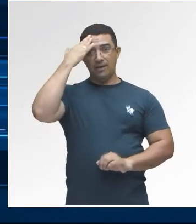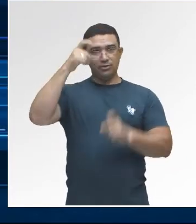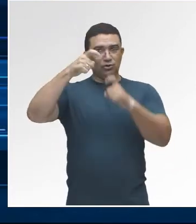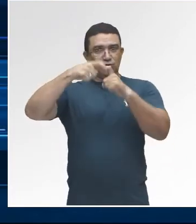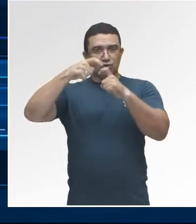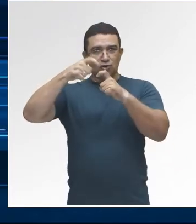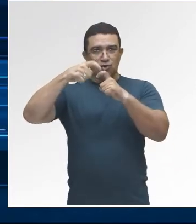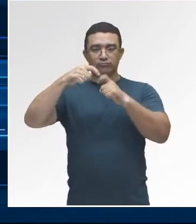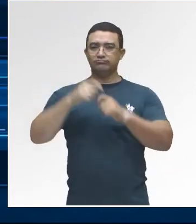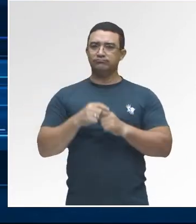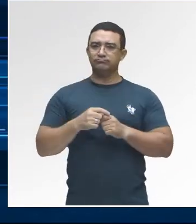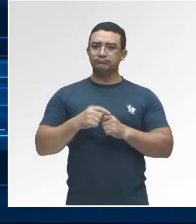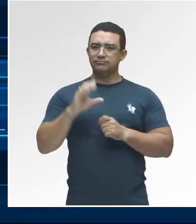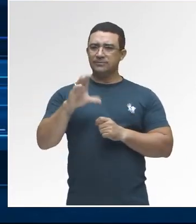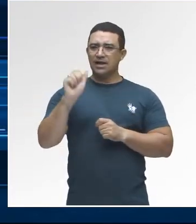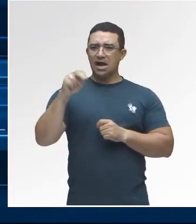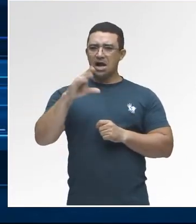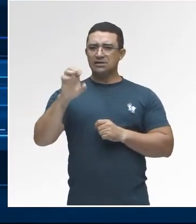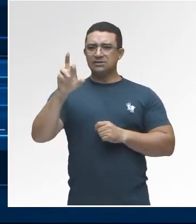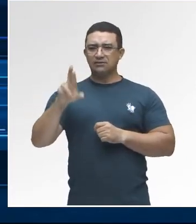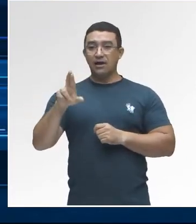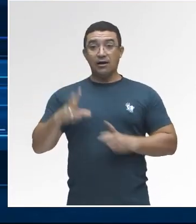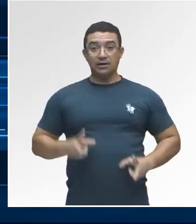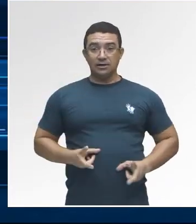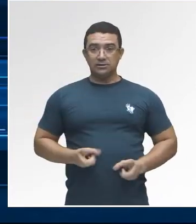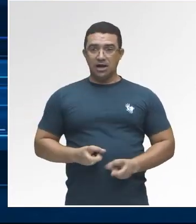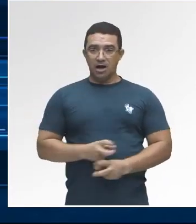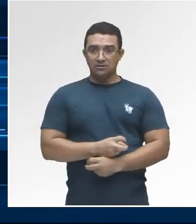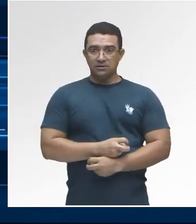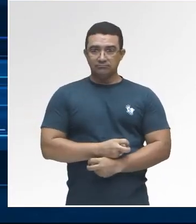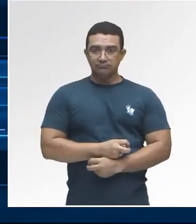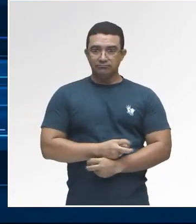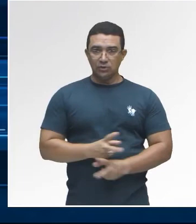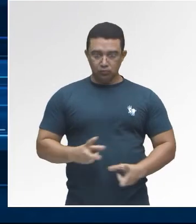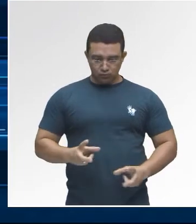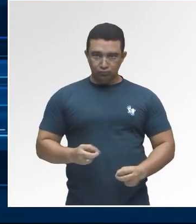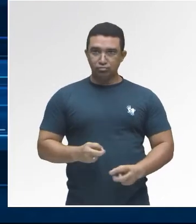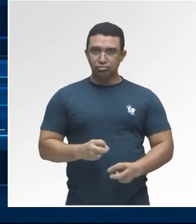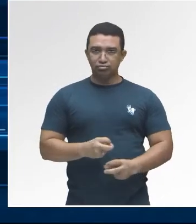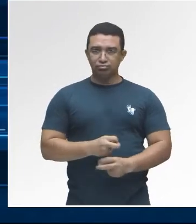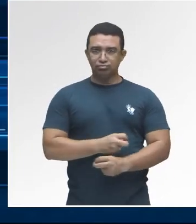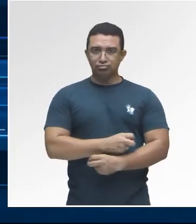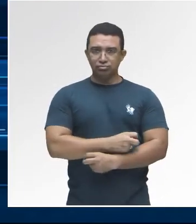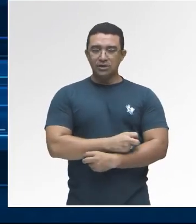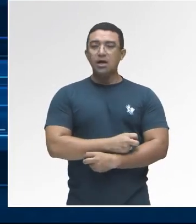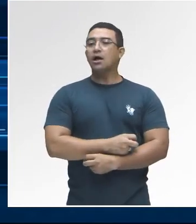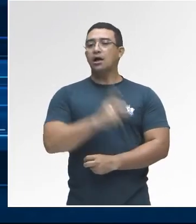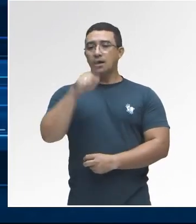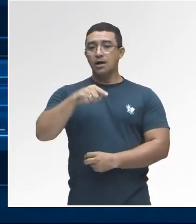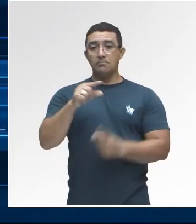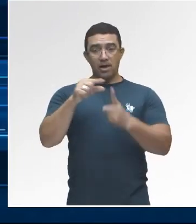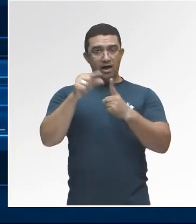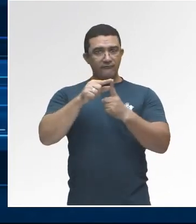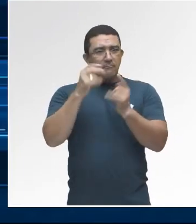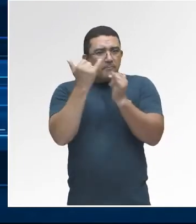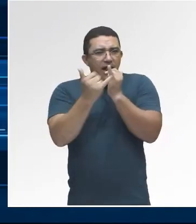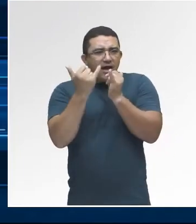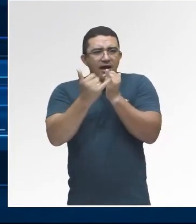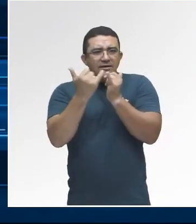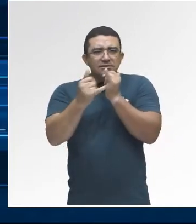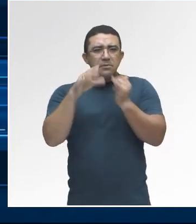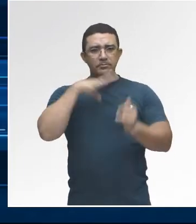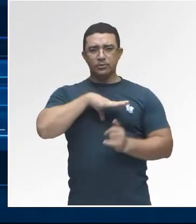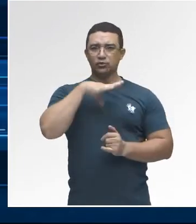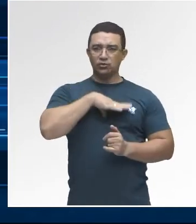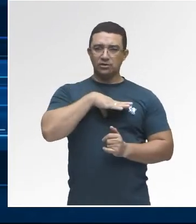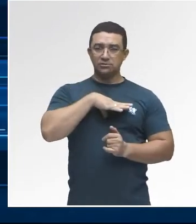cancer, cancer, né? A palavra é praticamente igual, né? Só não tem um acento ali. Cancer, câncer, cancer. Então, as